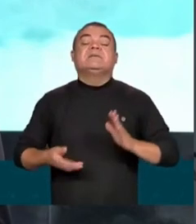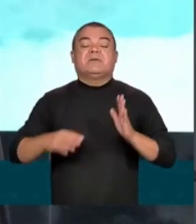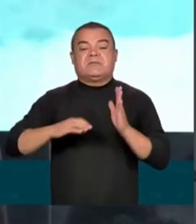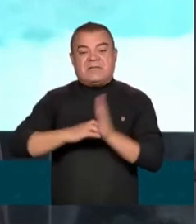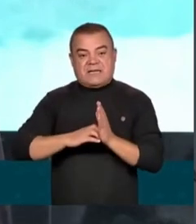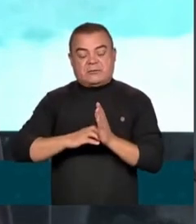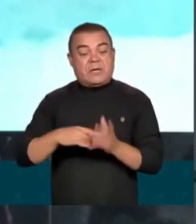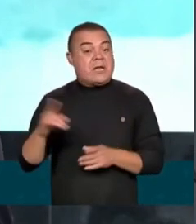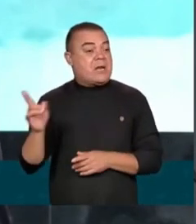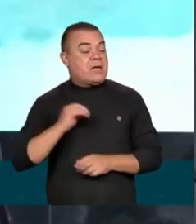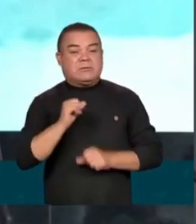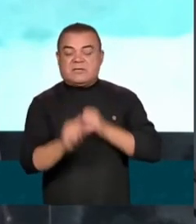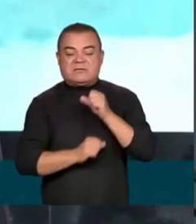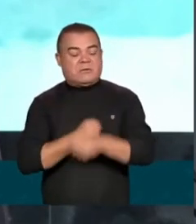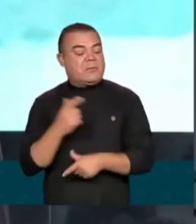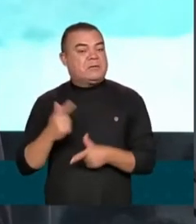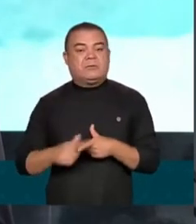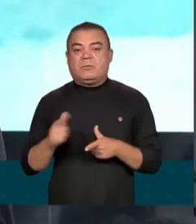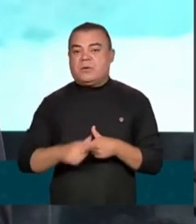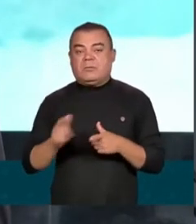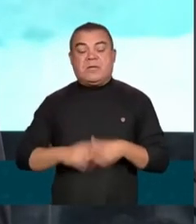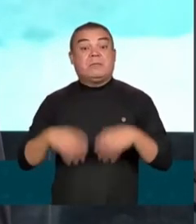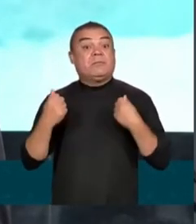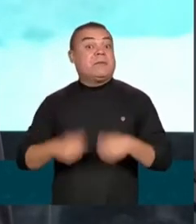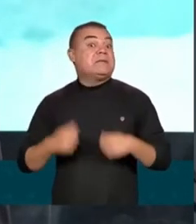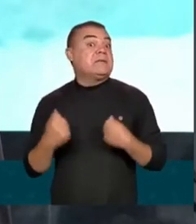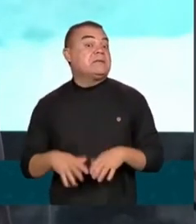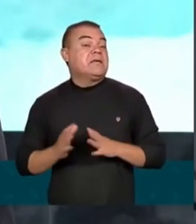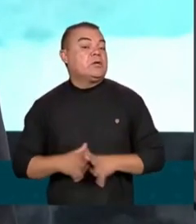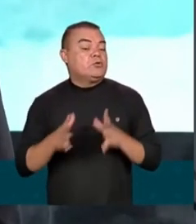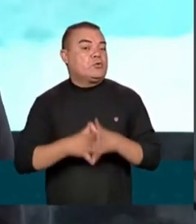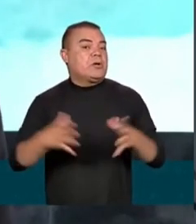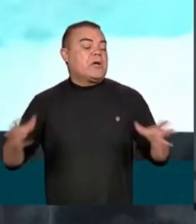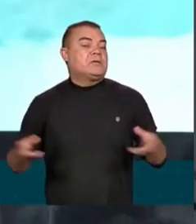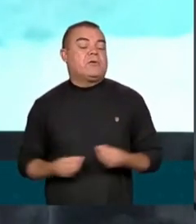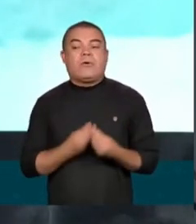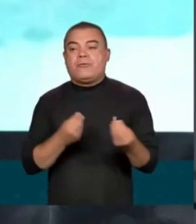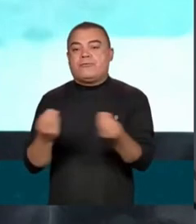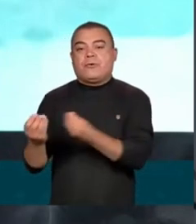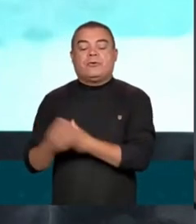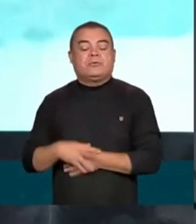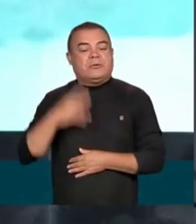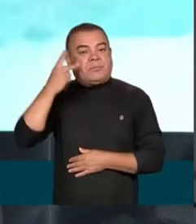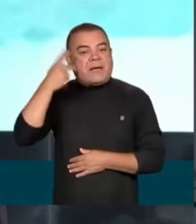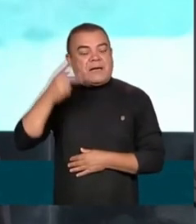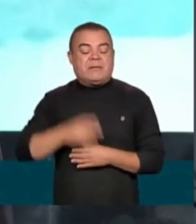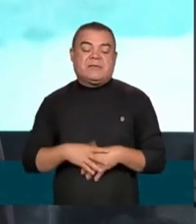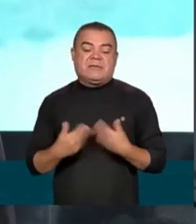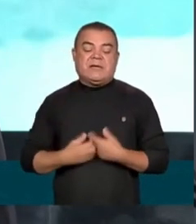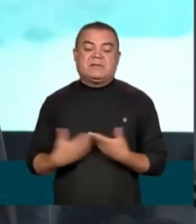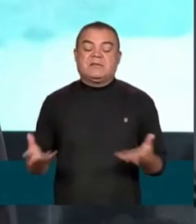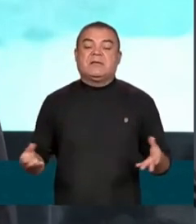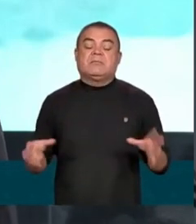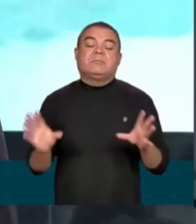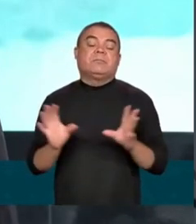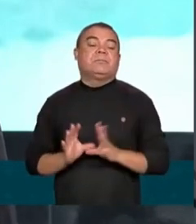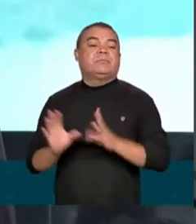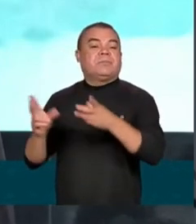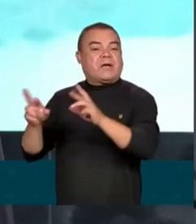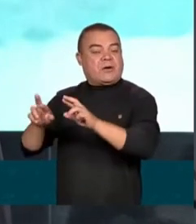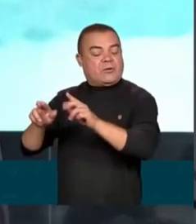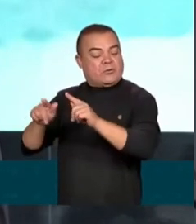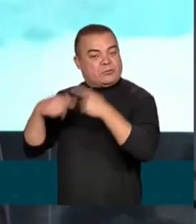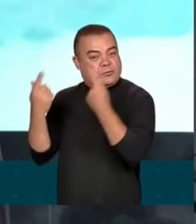transformando né num problema a necessidade né de um grande volume de parlamentares para compor essas comissões mistas